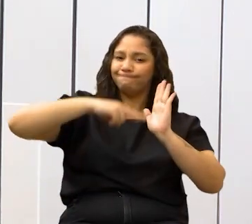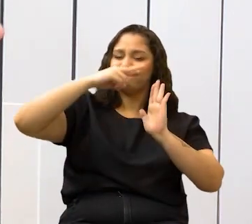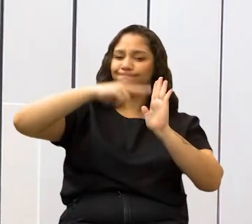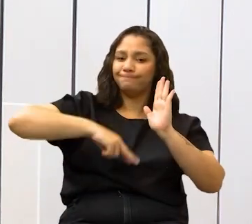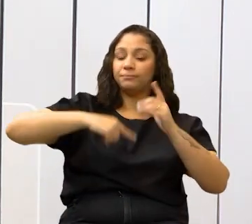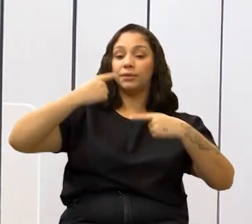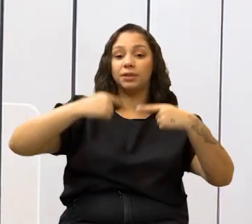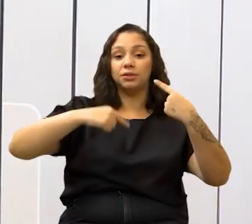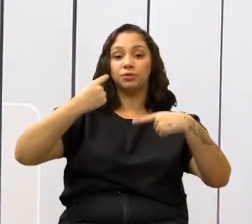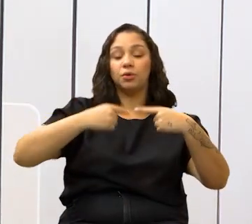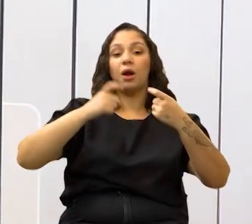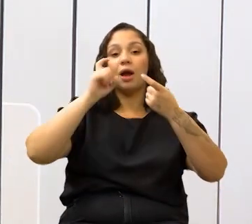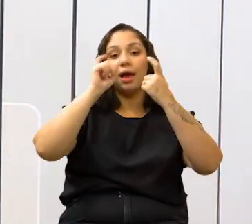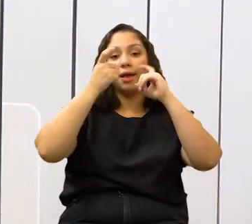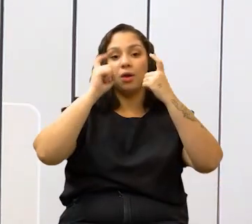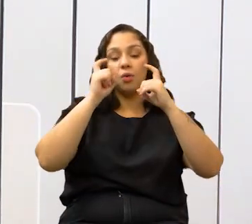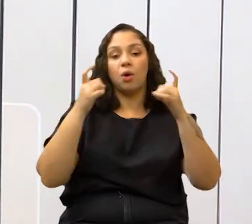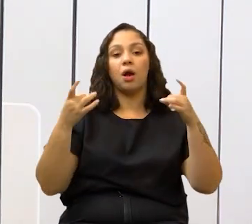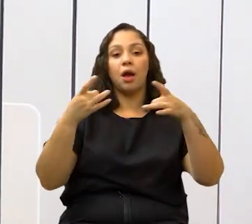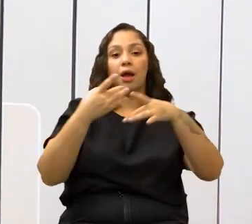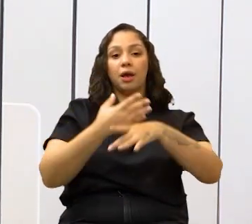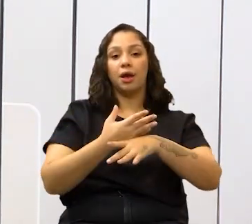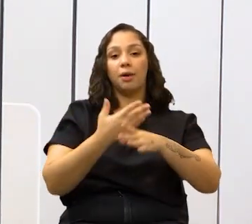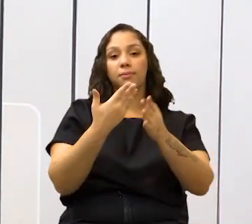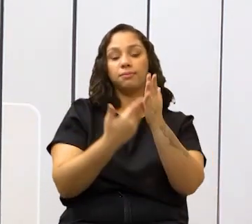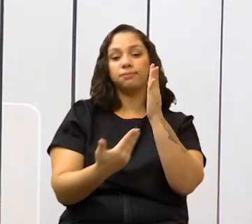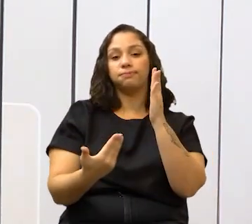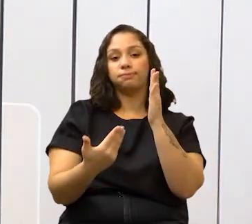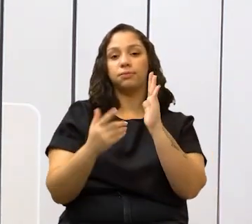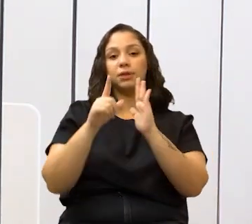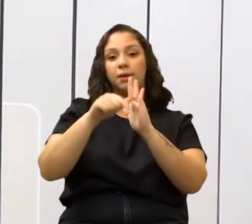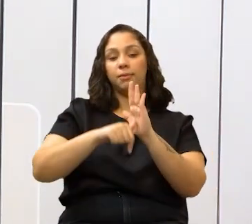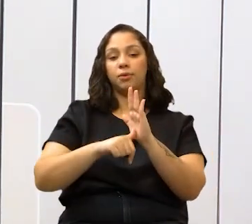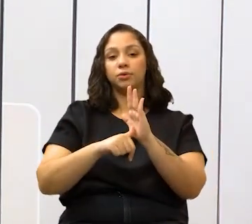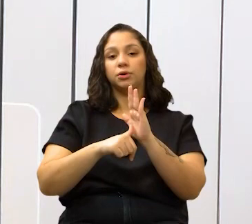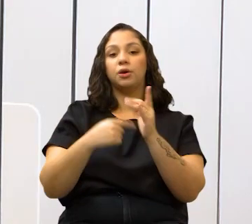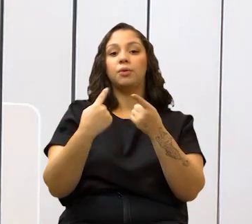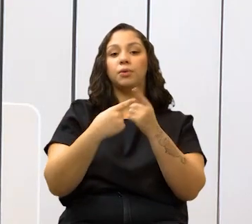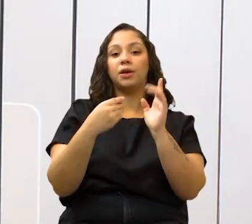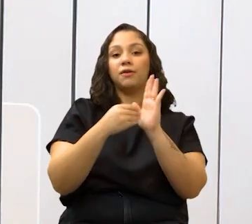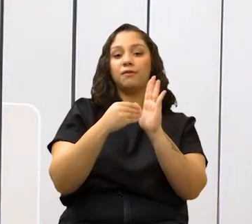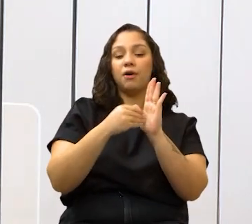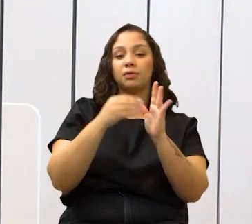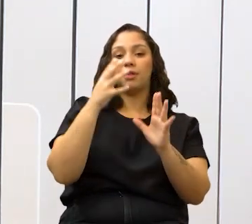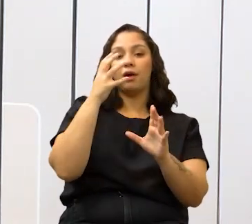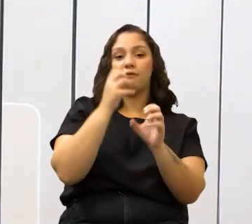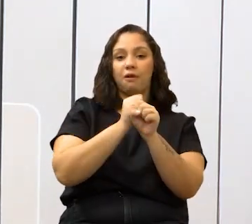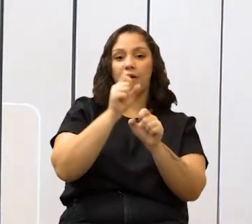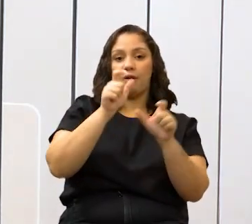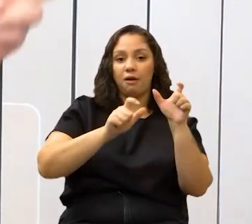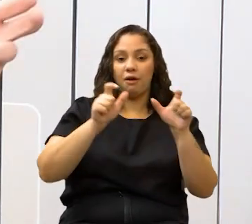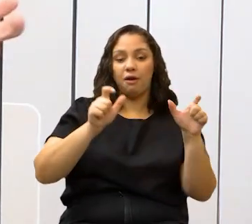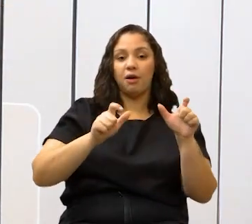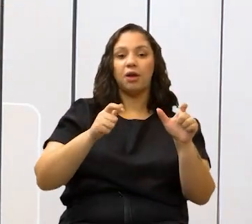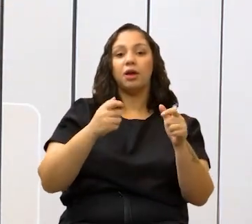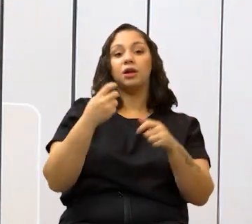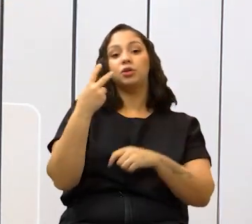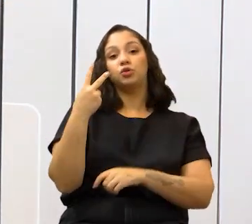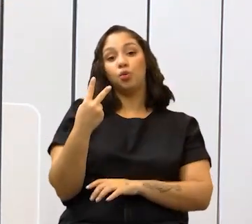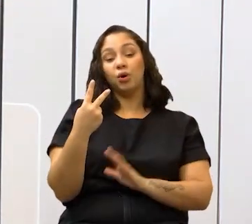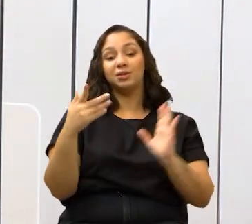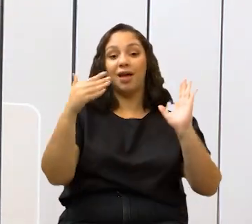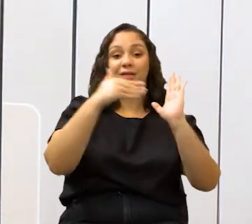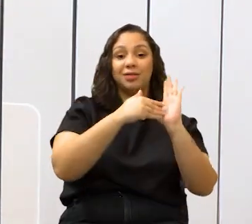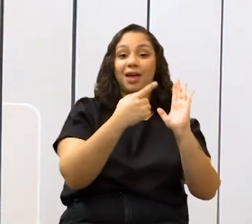e das discussões, a sessão acabou caindo na sequência por falta de quórum. E os itens 2